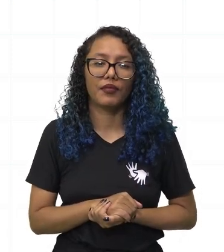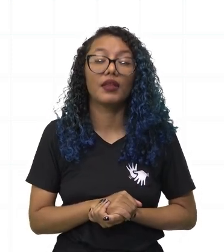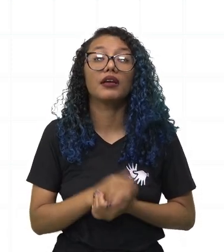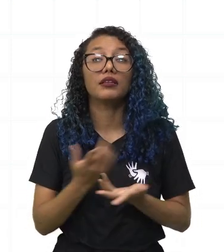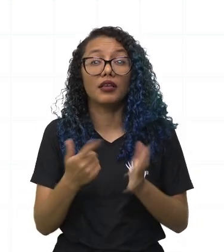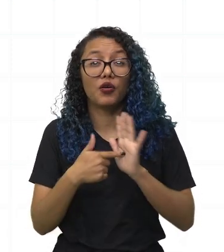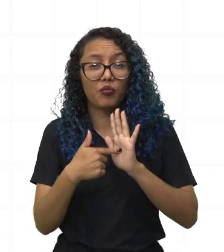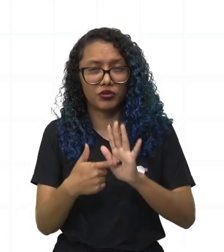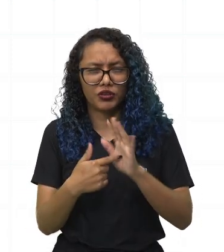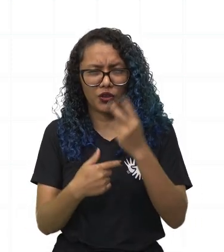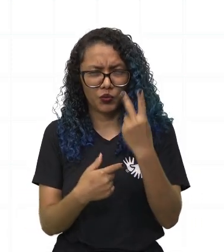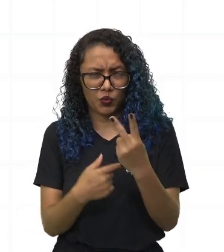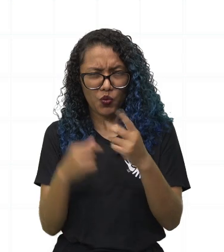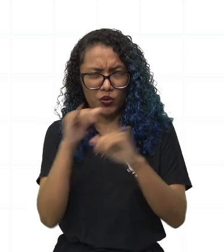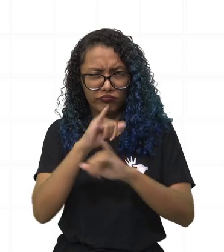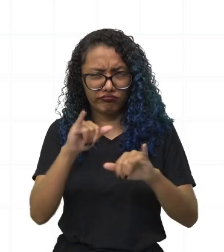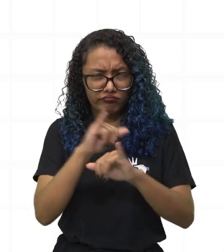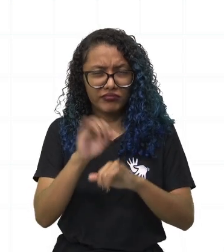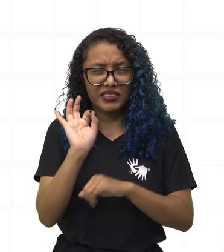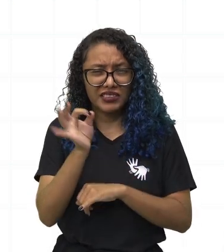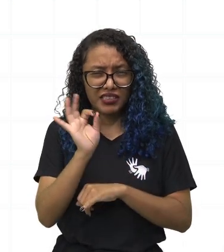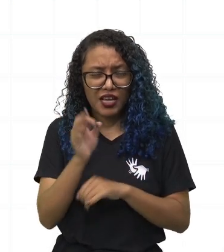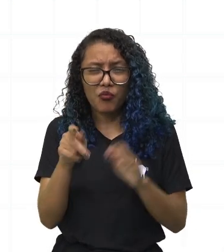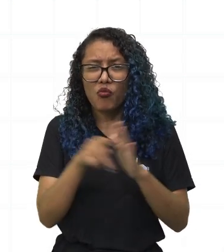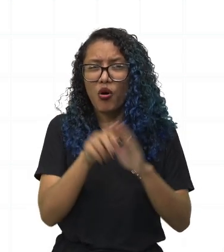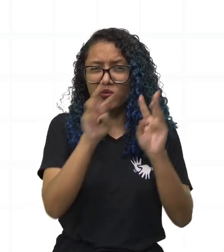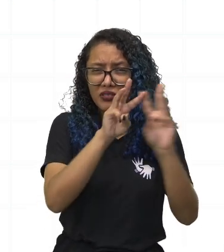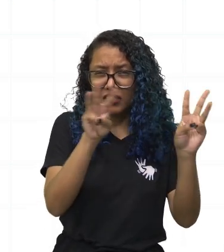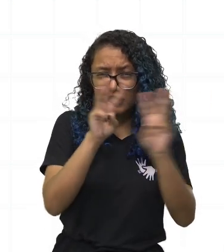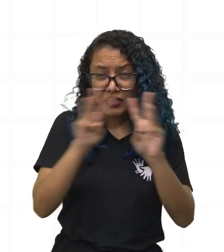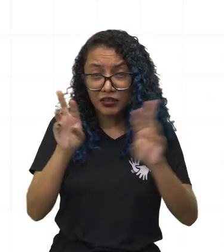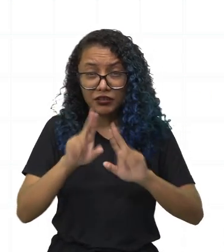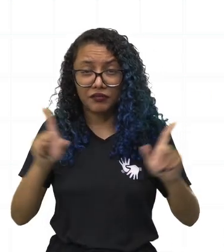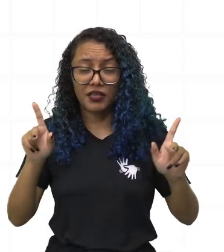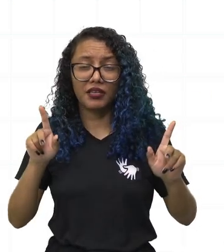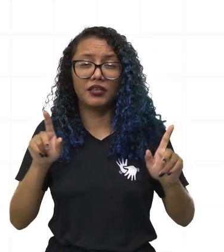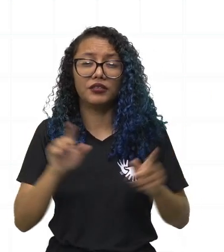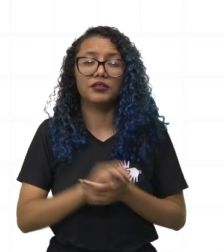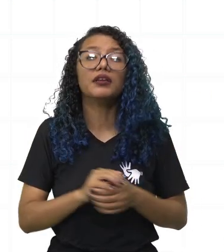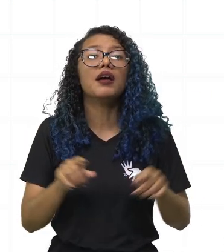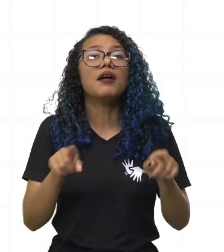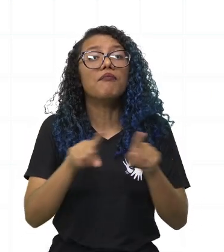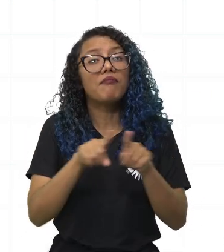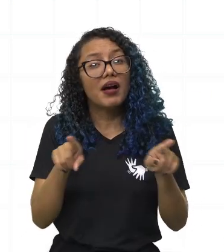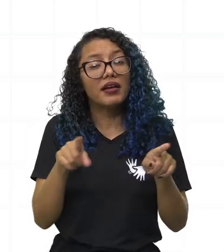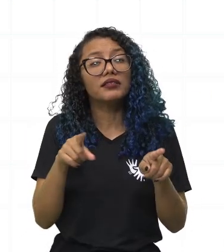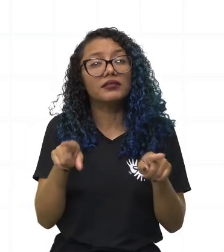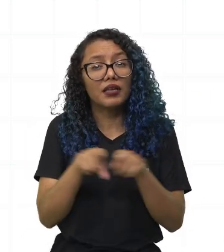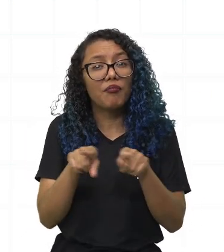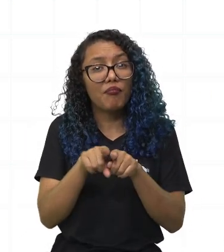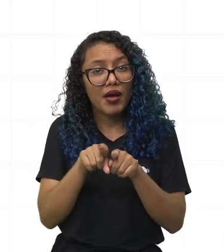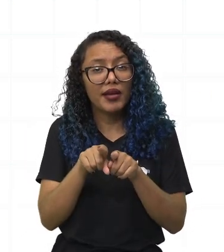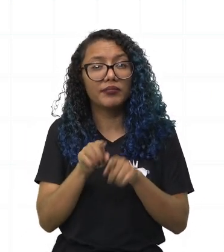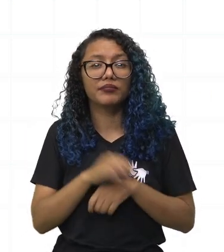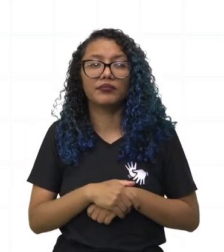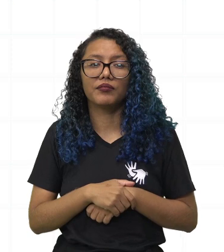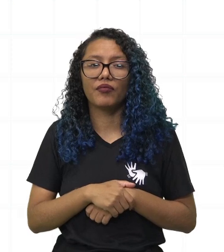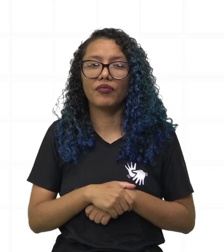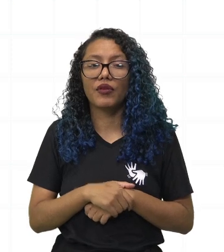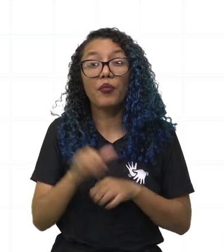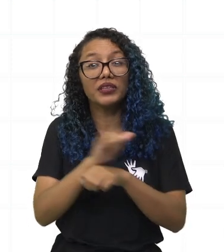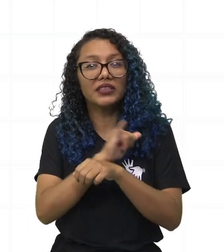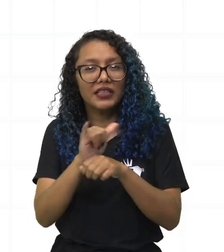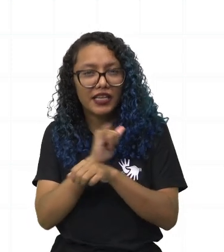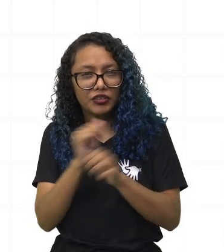duas reportagens de sites diferentes, abordando o conteúdo também de forma diferente. Essas reportagens, elas têm